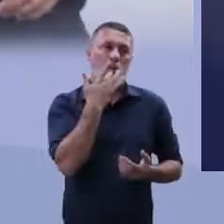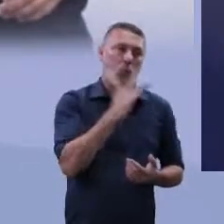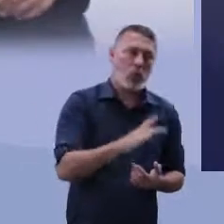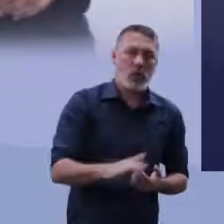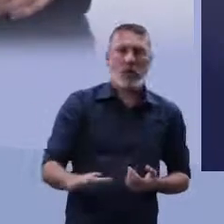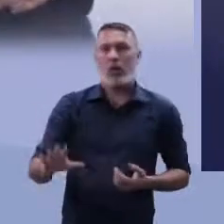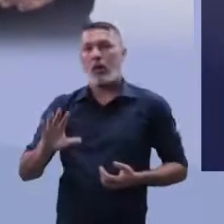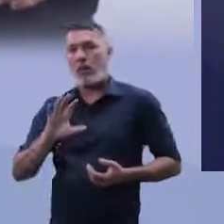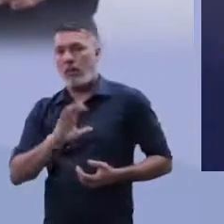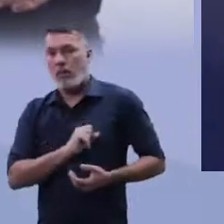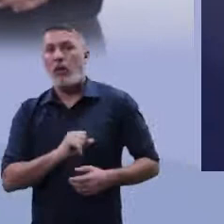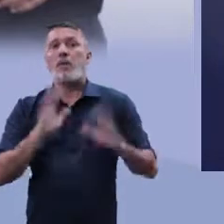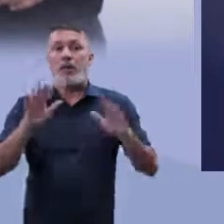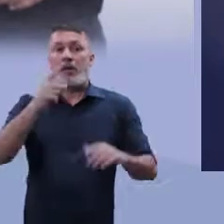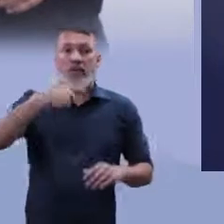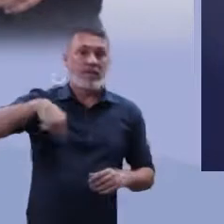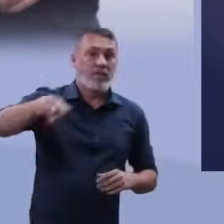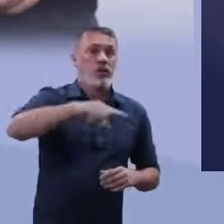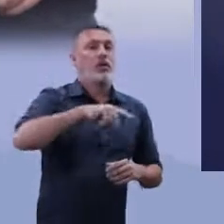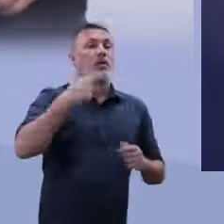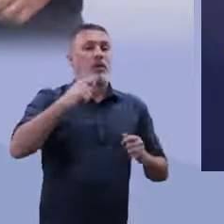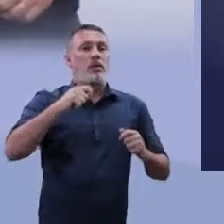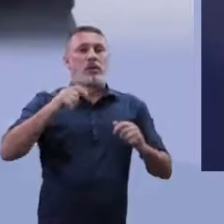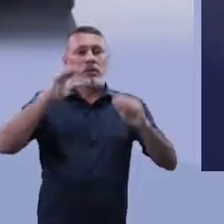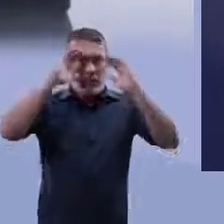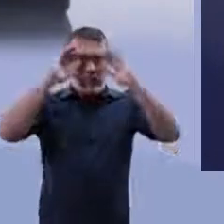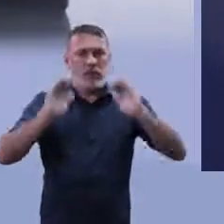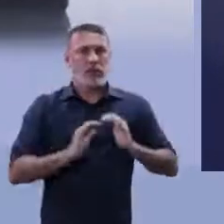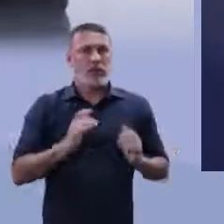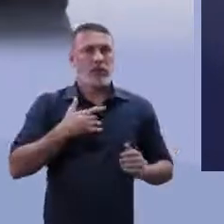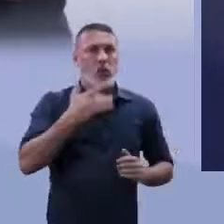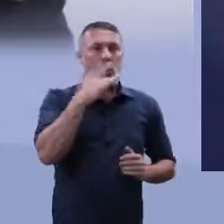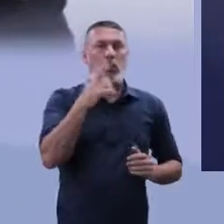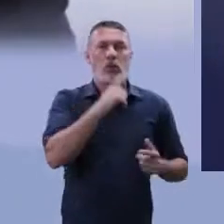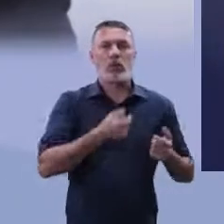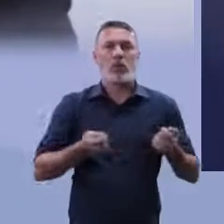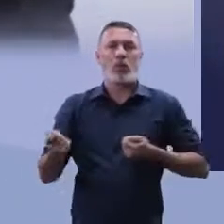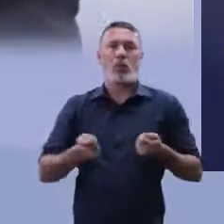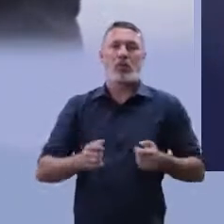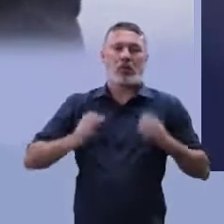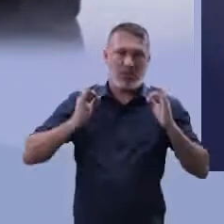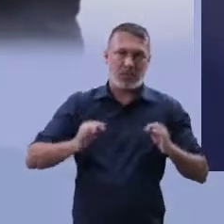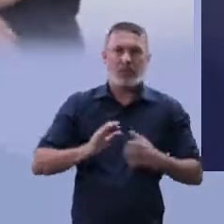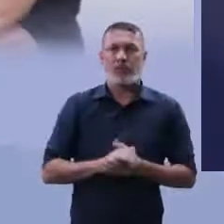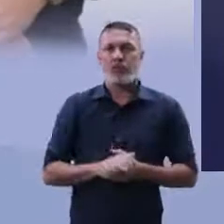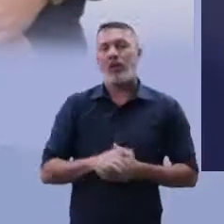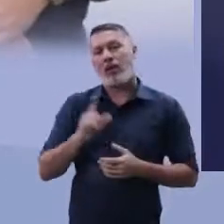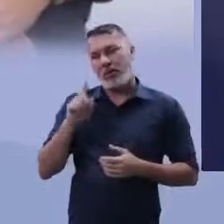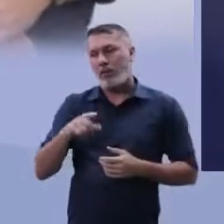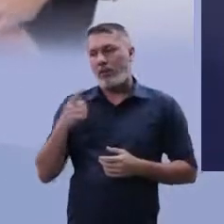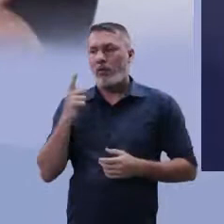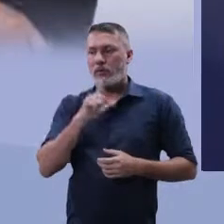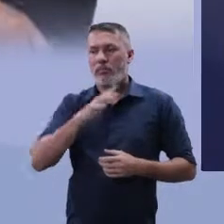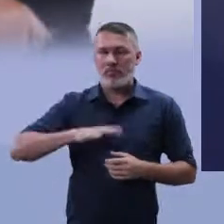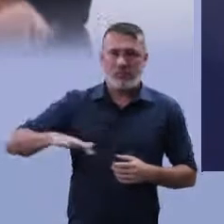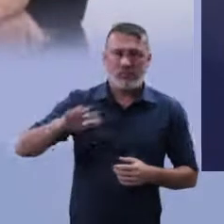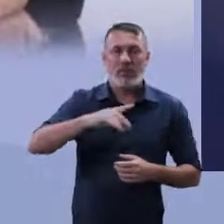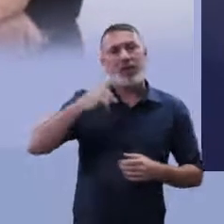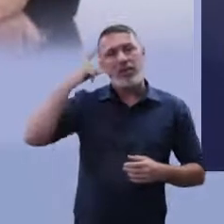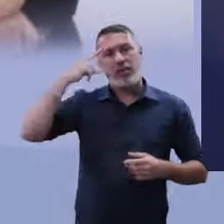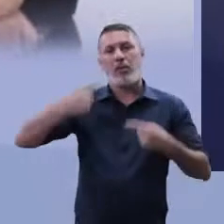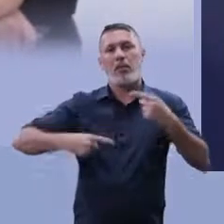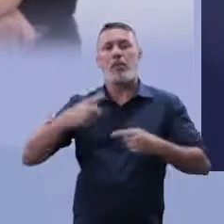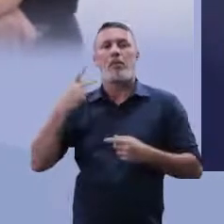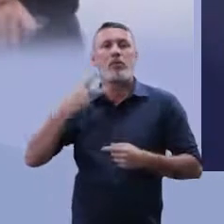dois, que o príncipe aprenda a ser temido, porque aí ele vai conseguir controlar as pessoas na rédea. Bom,